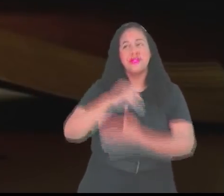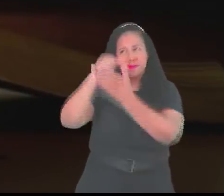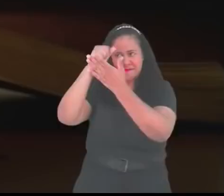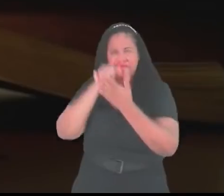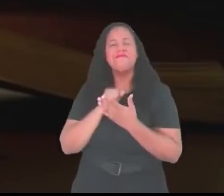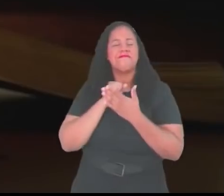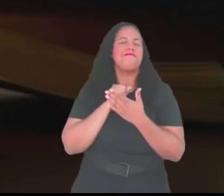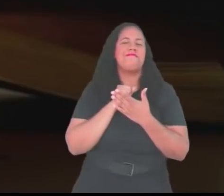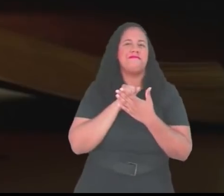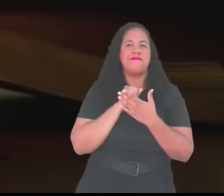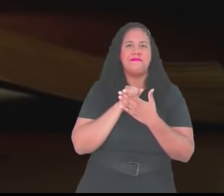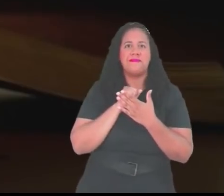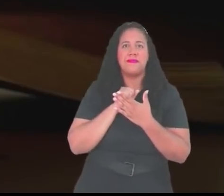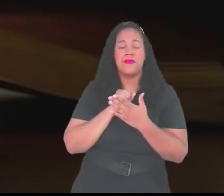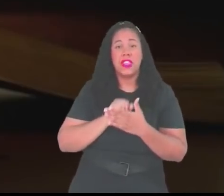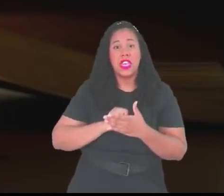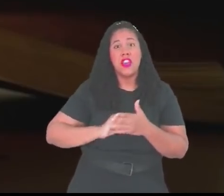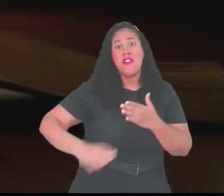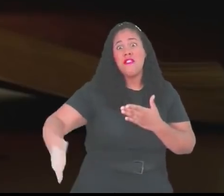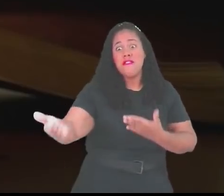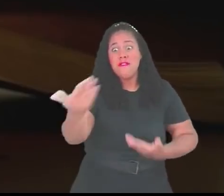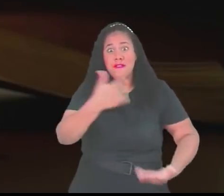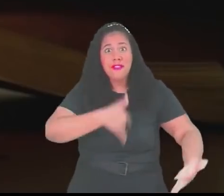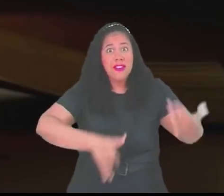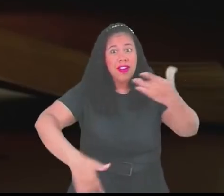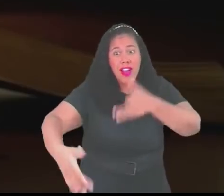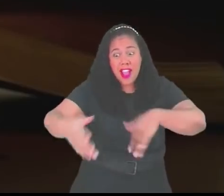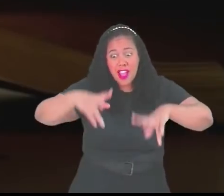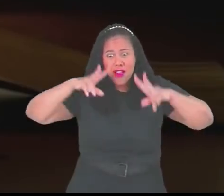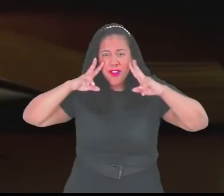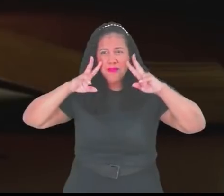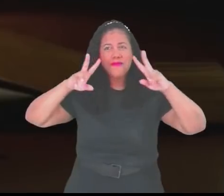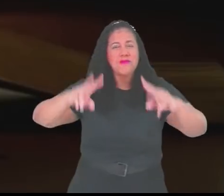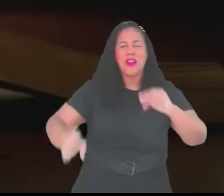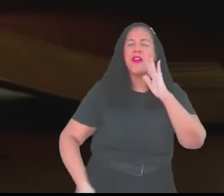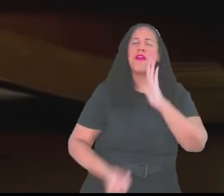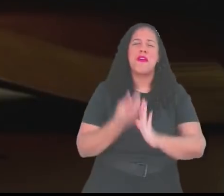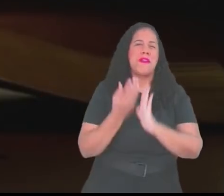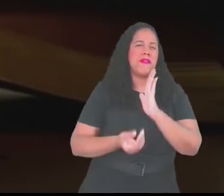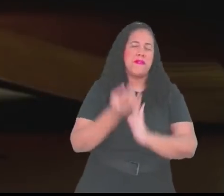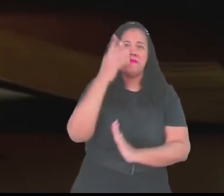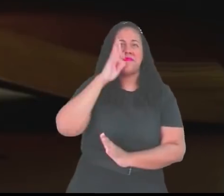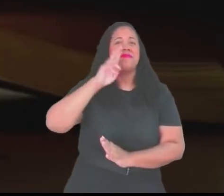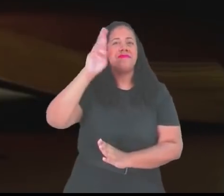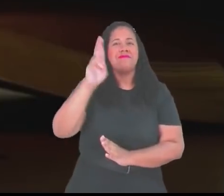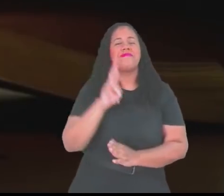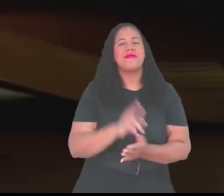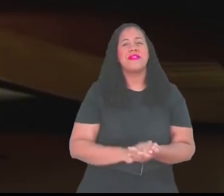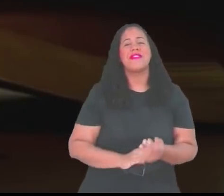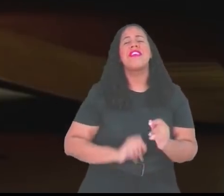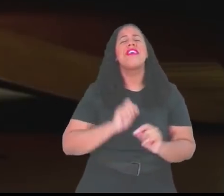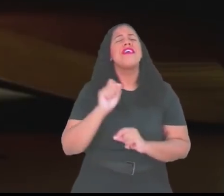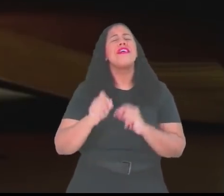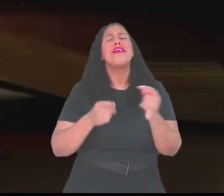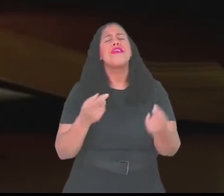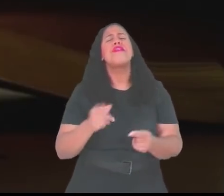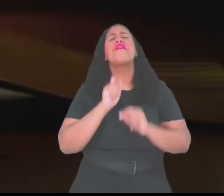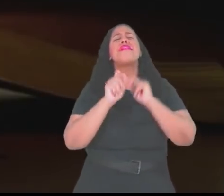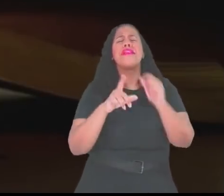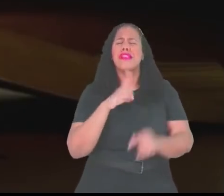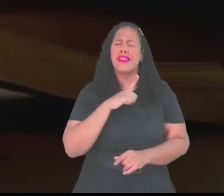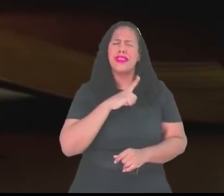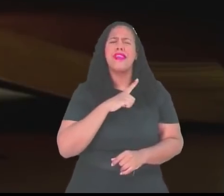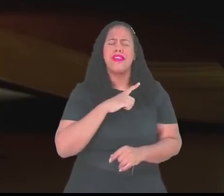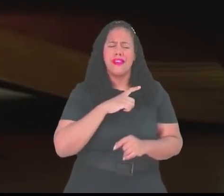refúgio. Vinde e contemplai as obras do Senhor. Que desolações tem feito na